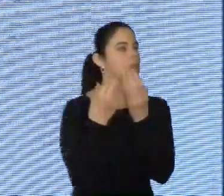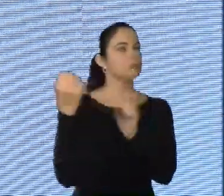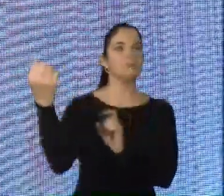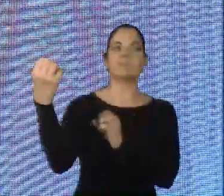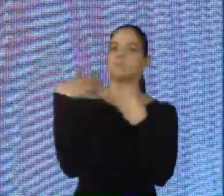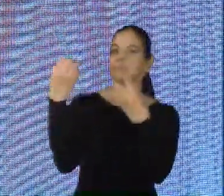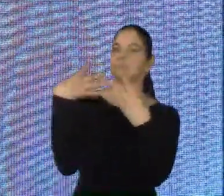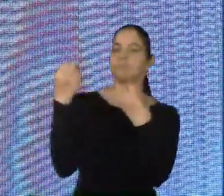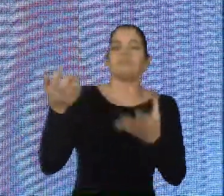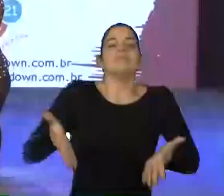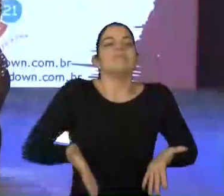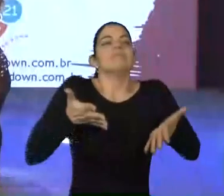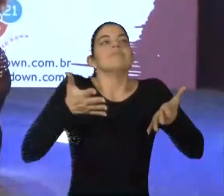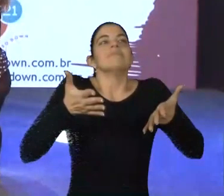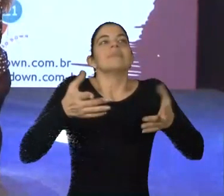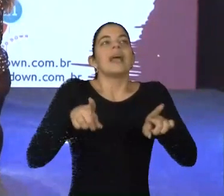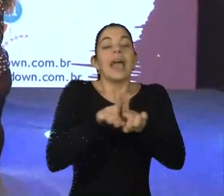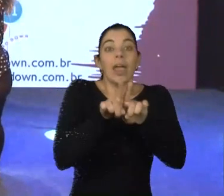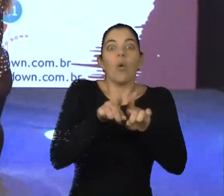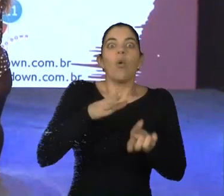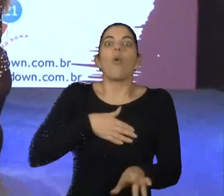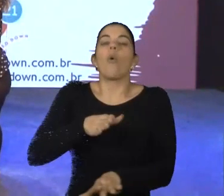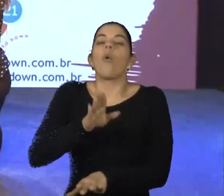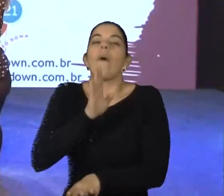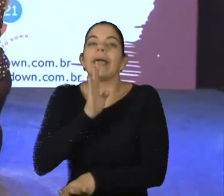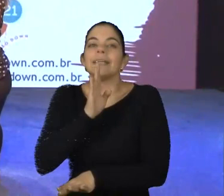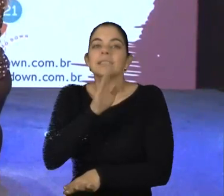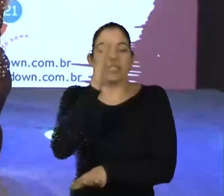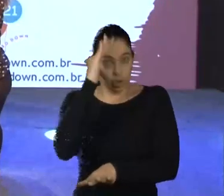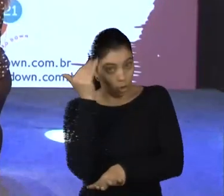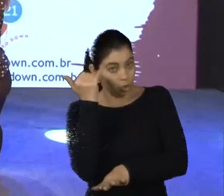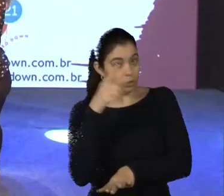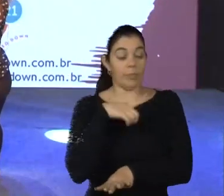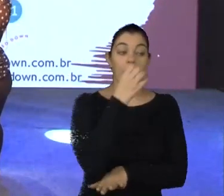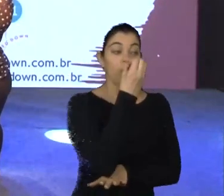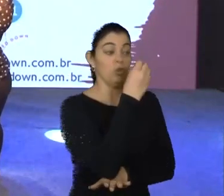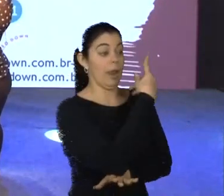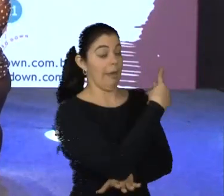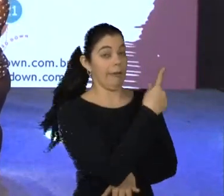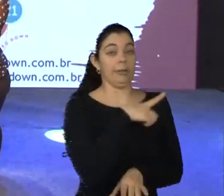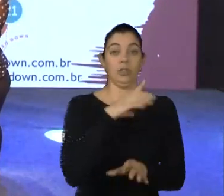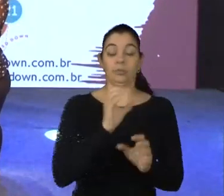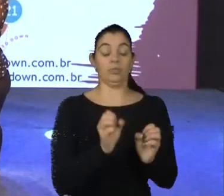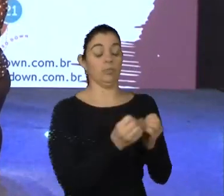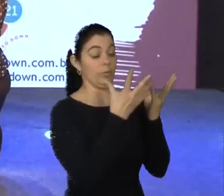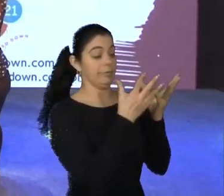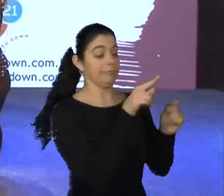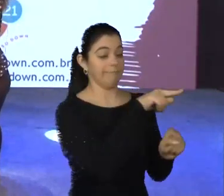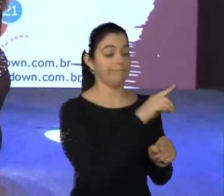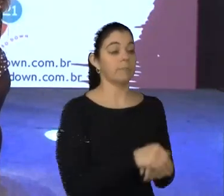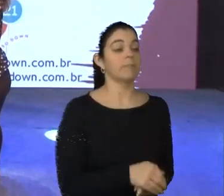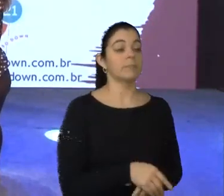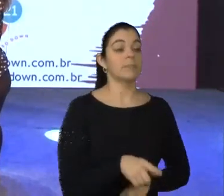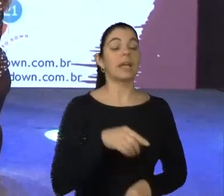você me inspirou a fazer esse congresso. Eu conheci a doutora Carla num evento, Ju, lá em Porto Alegre. E nesse evento estava